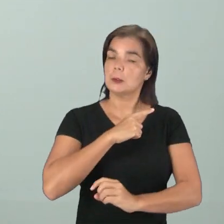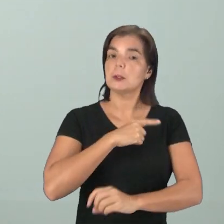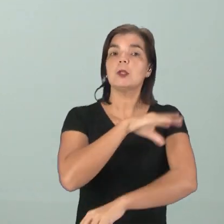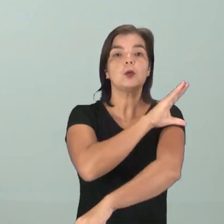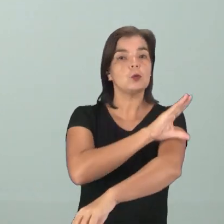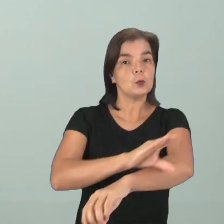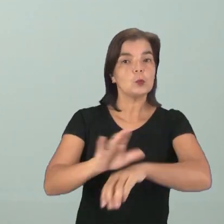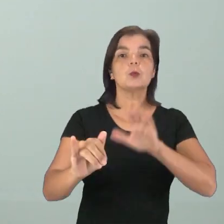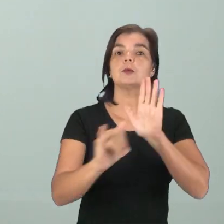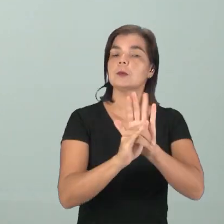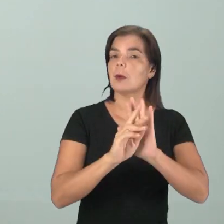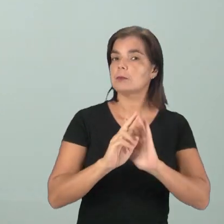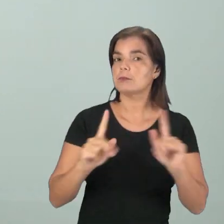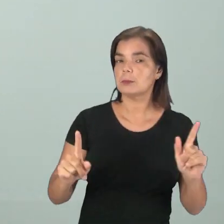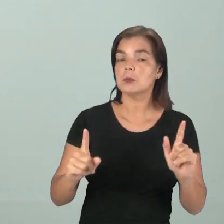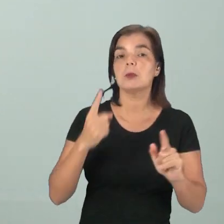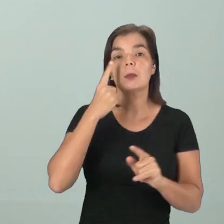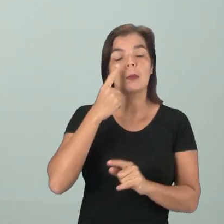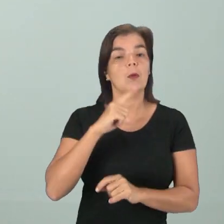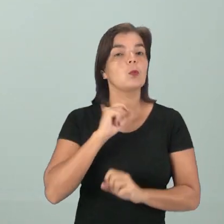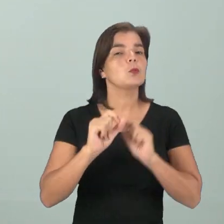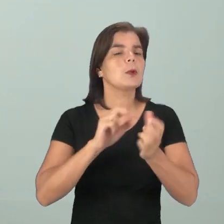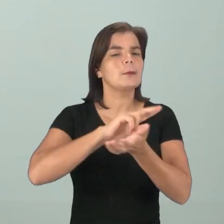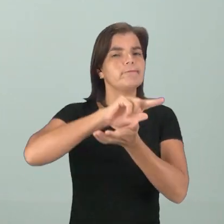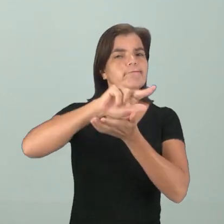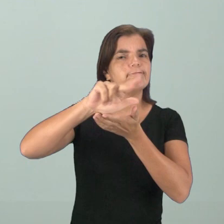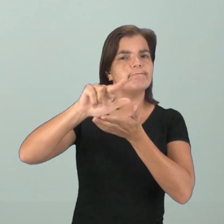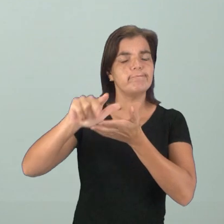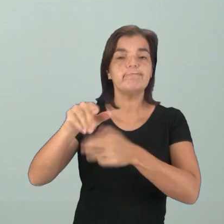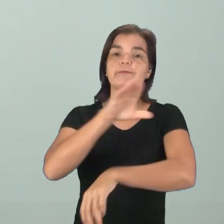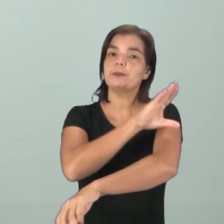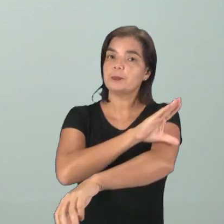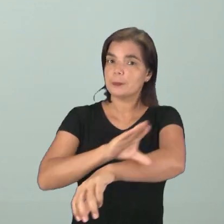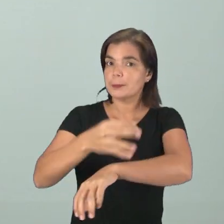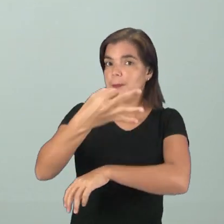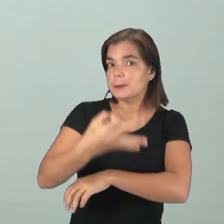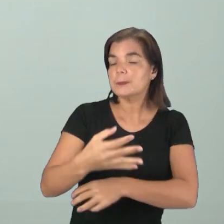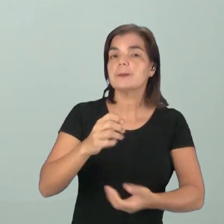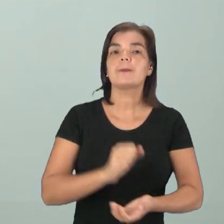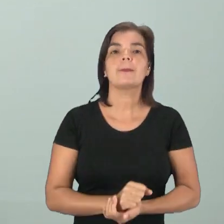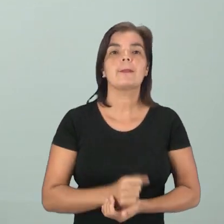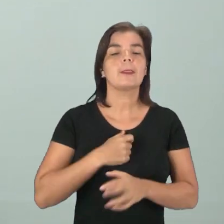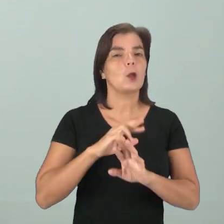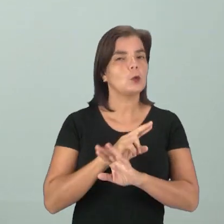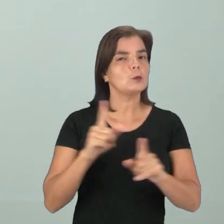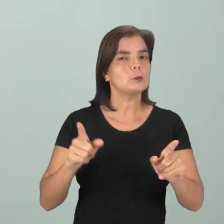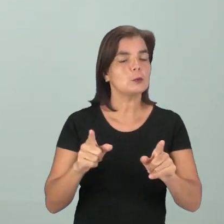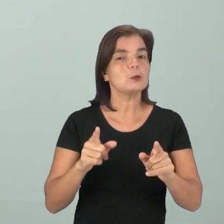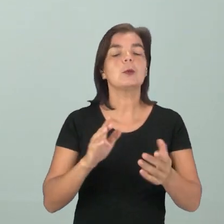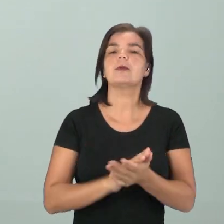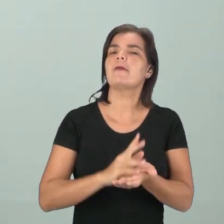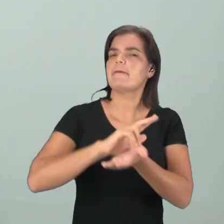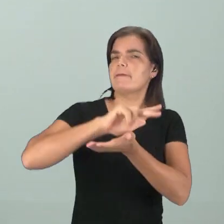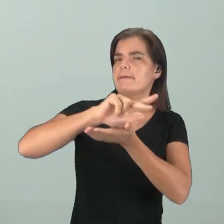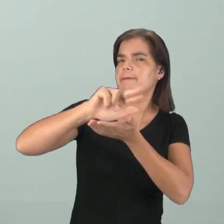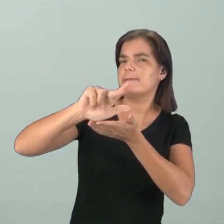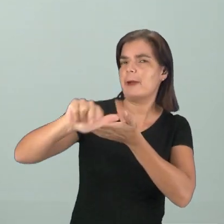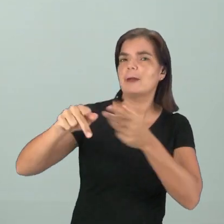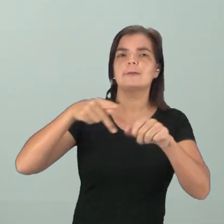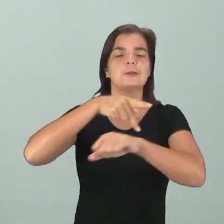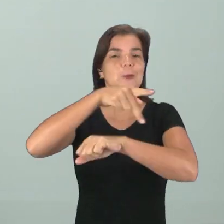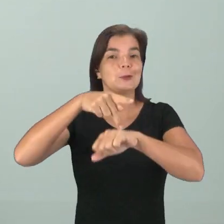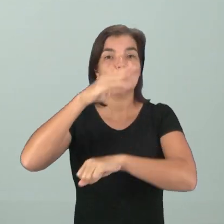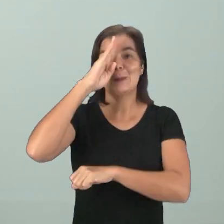identidade cultural diferente. É aí que a gente tem essas variações na cultura, certo? Culturas diferentes, multicultural. Nosso